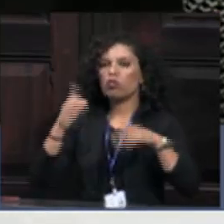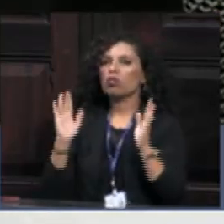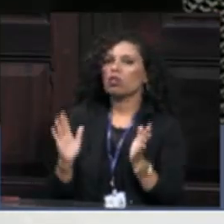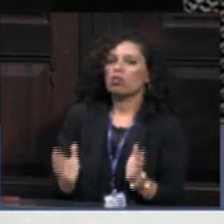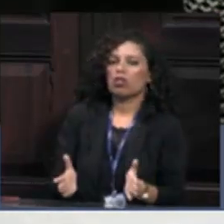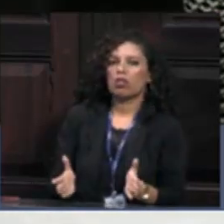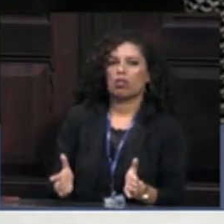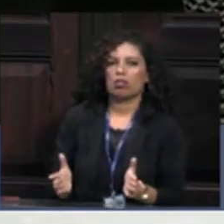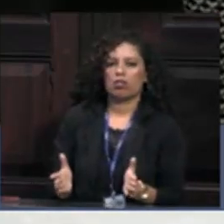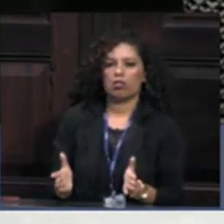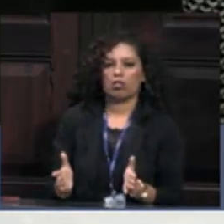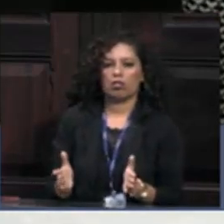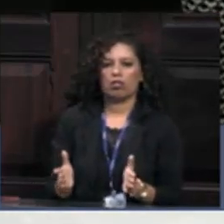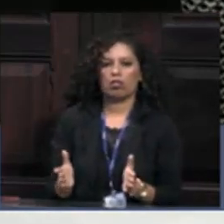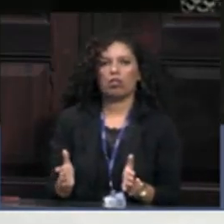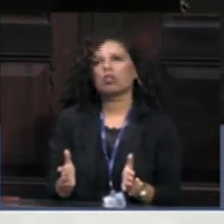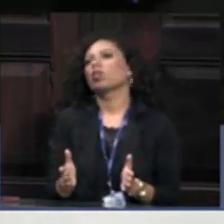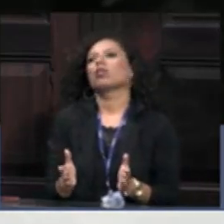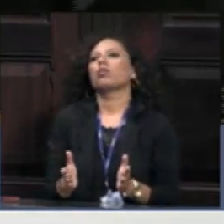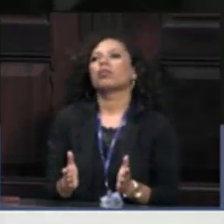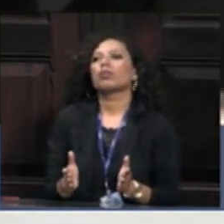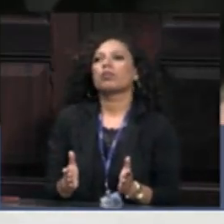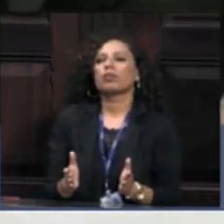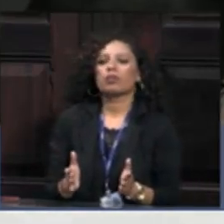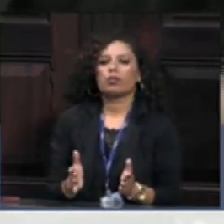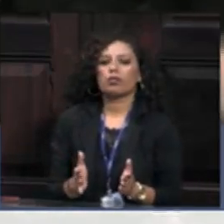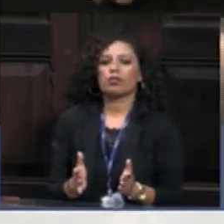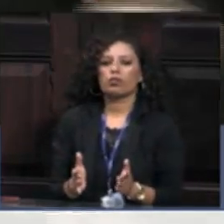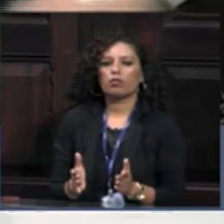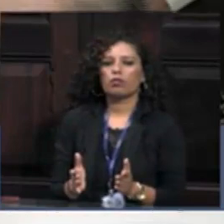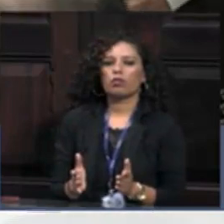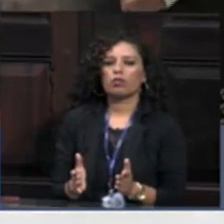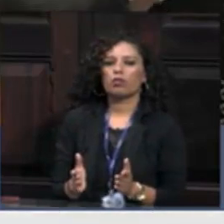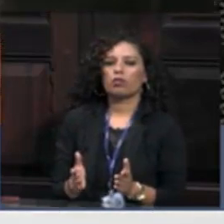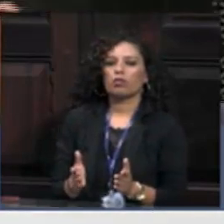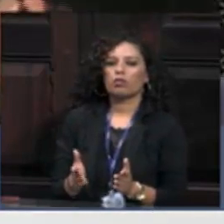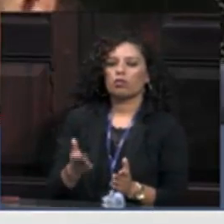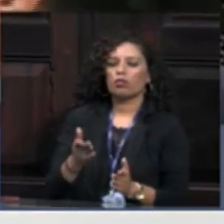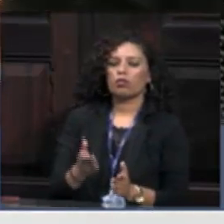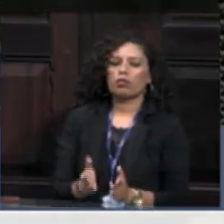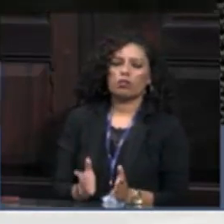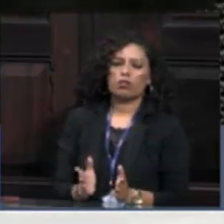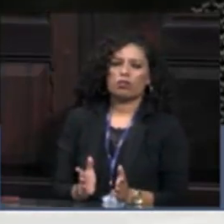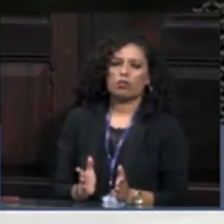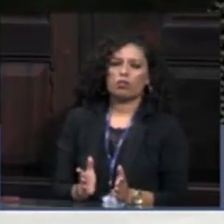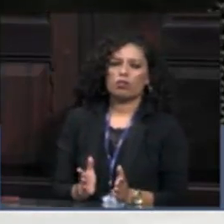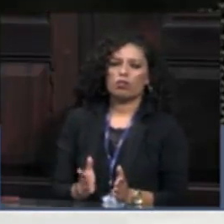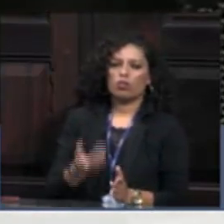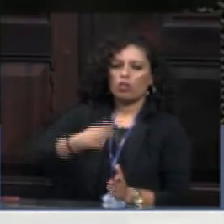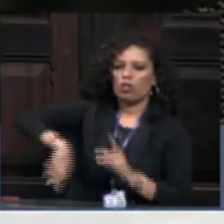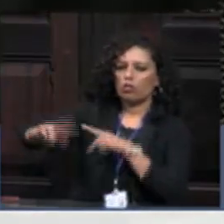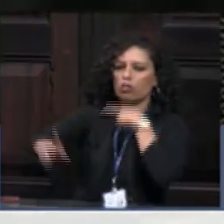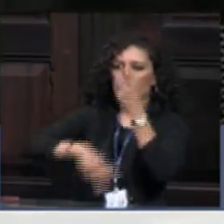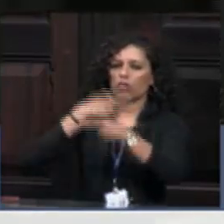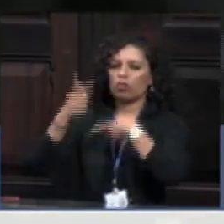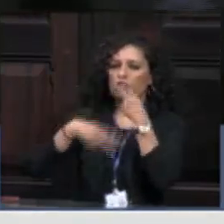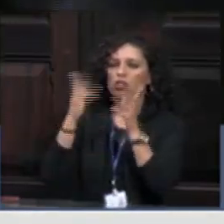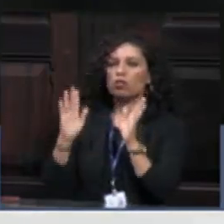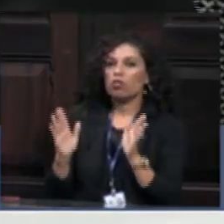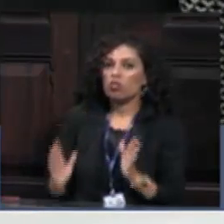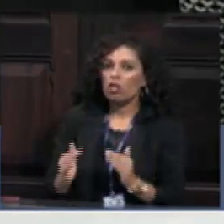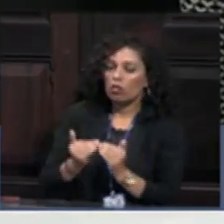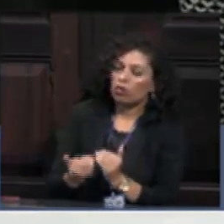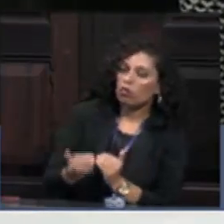SEDAI, a gente dizia da nossa contrariedade e dizíamos que, por questão de